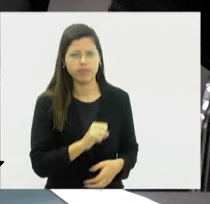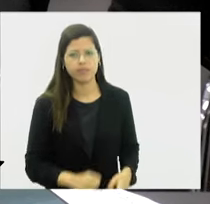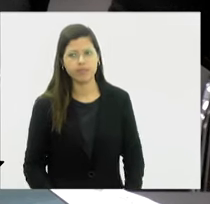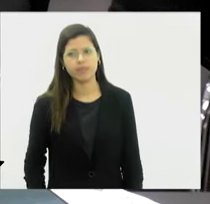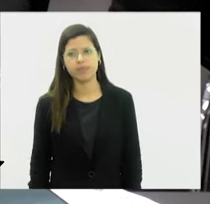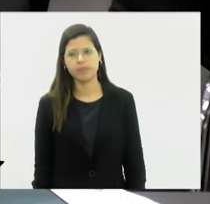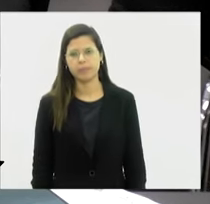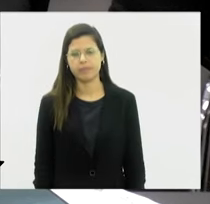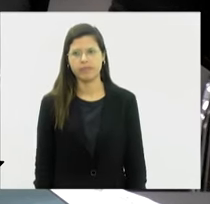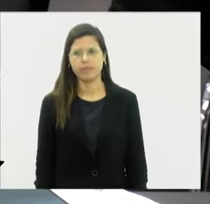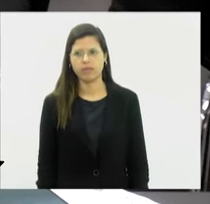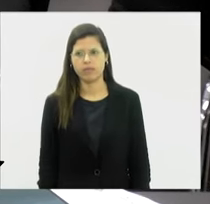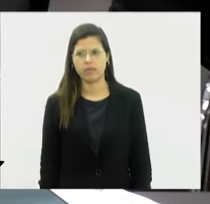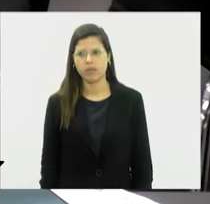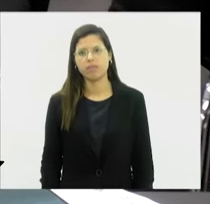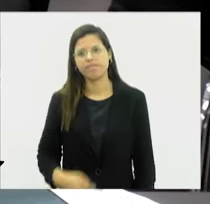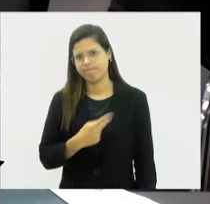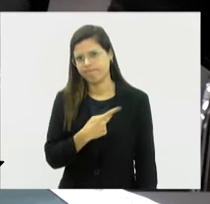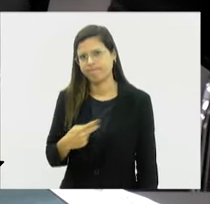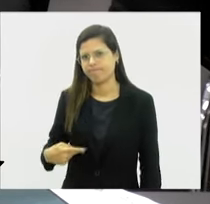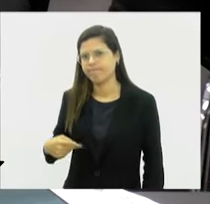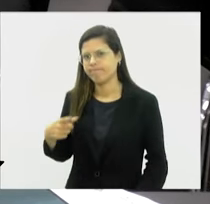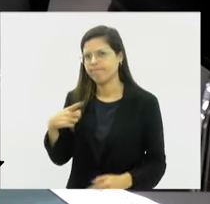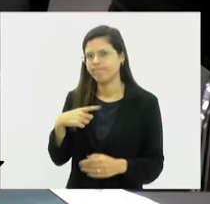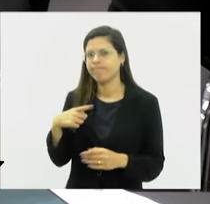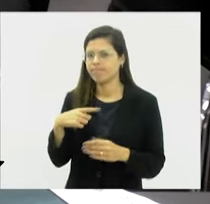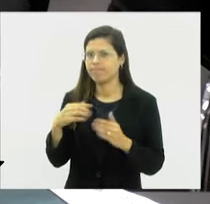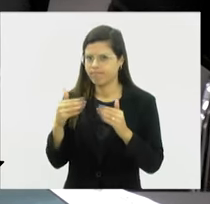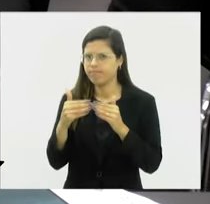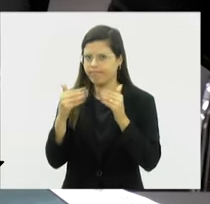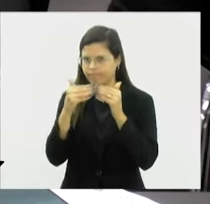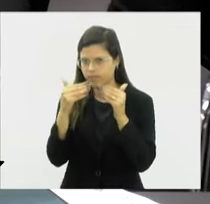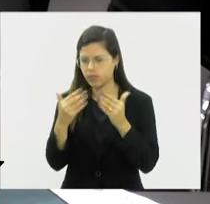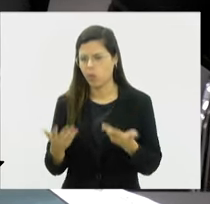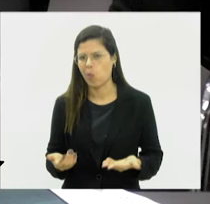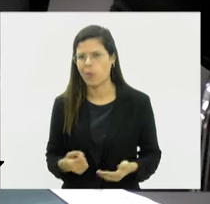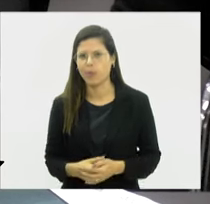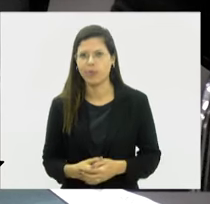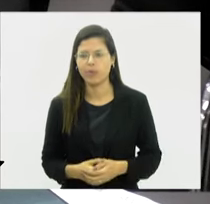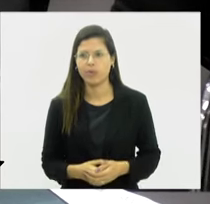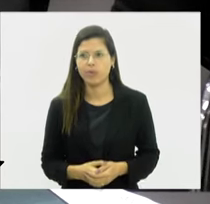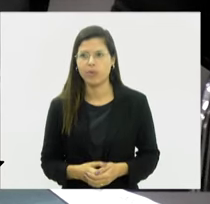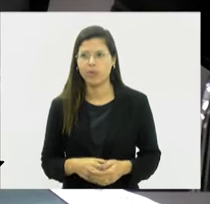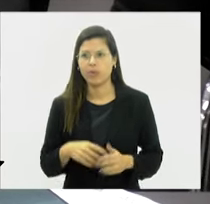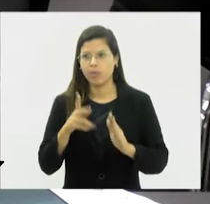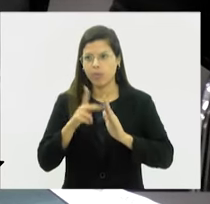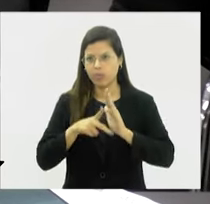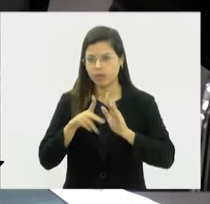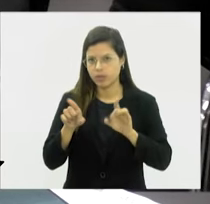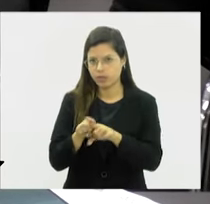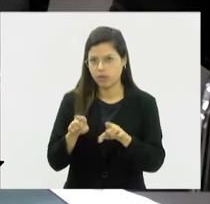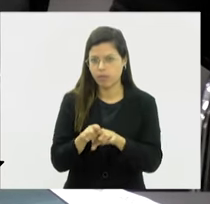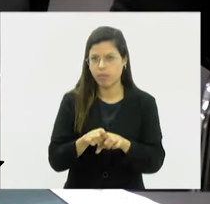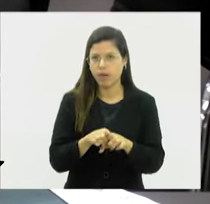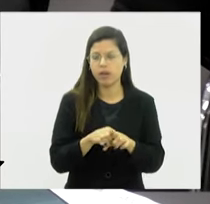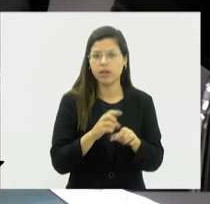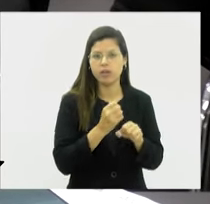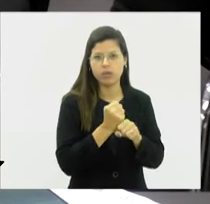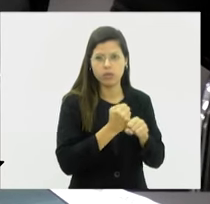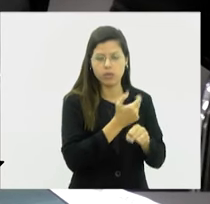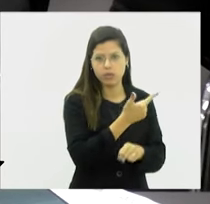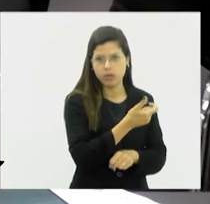de ter razão. O projeto também é de 19, saiu